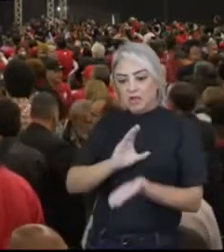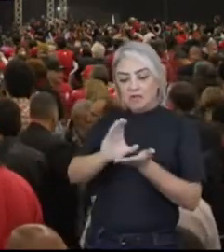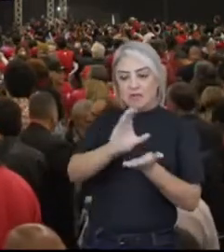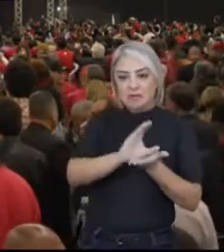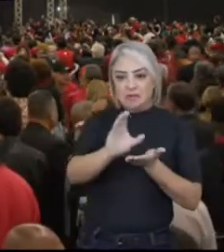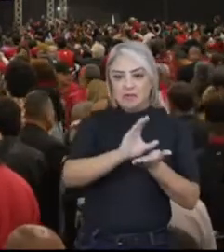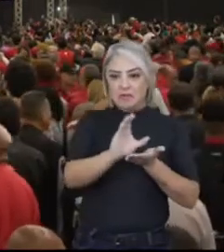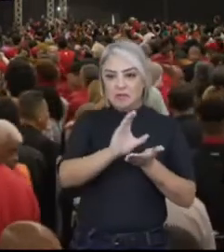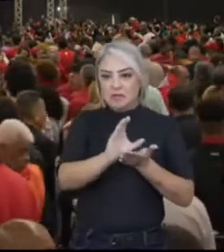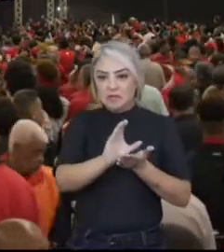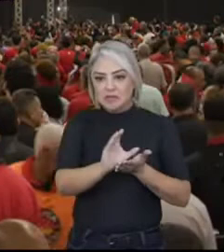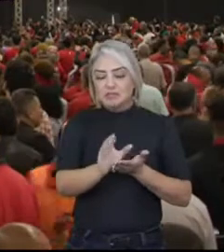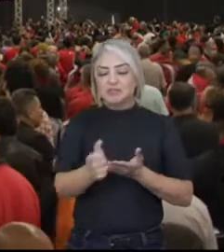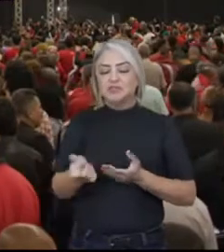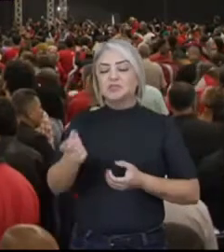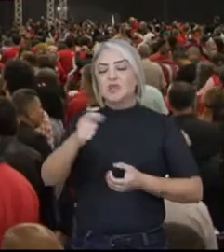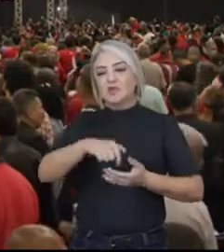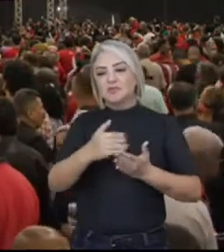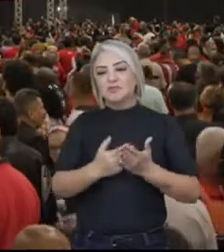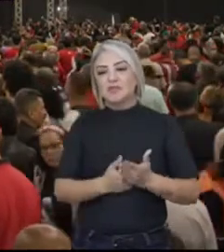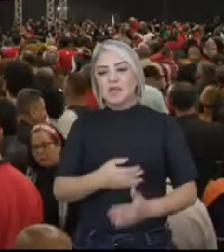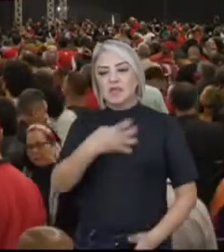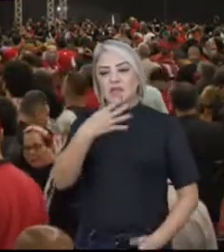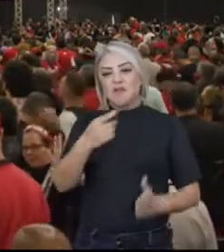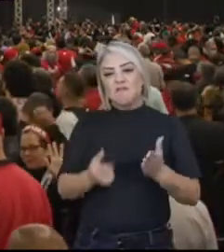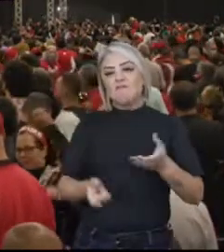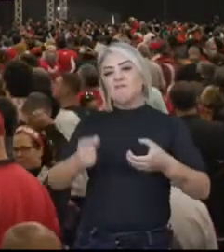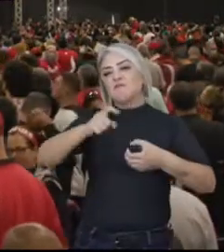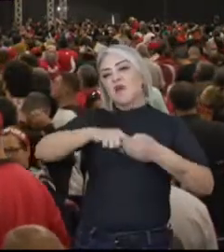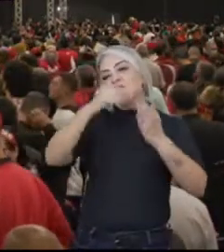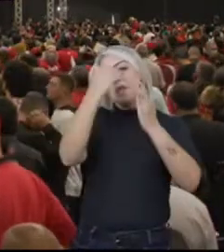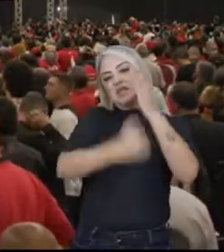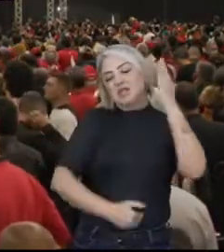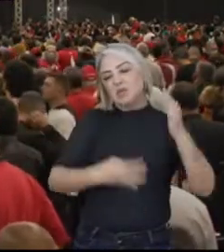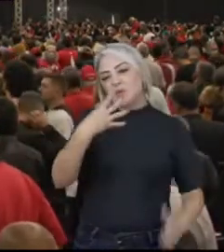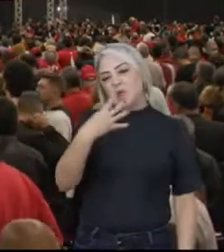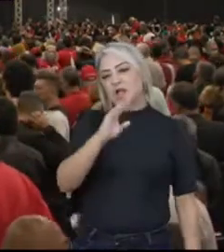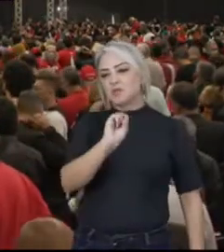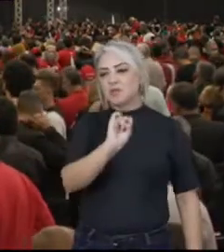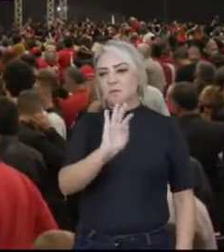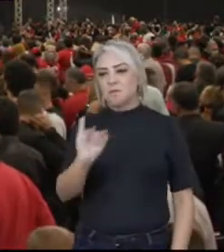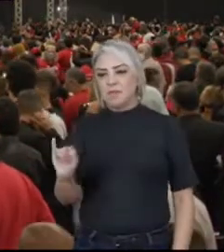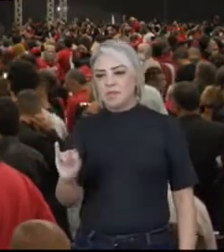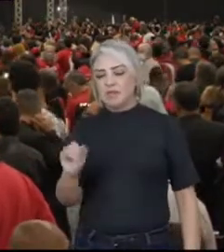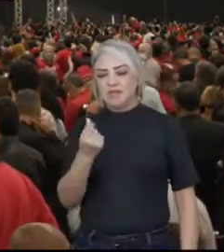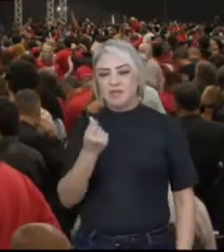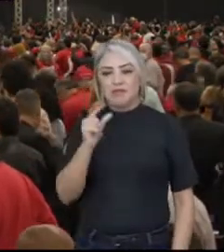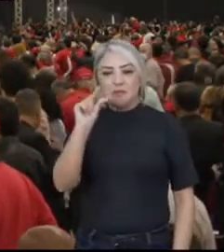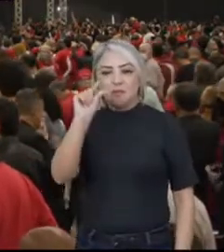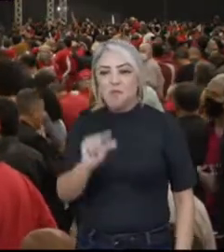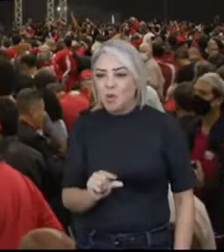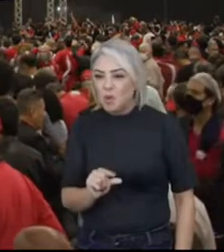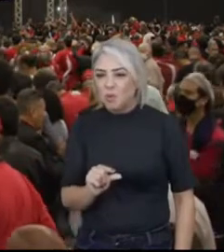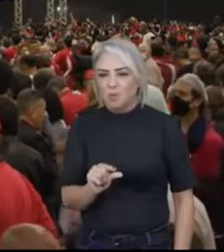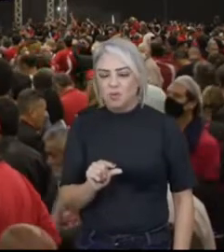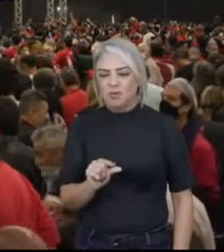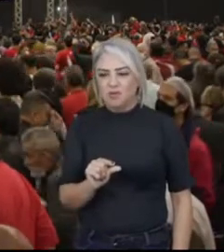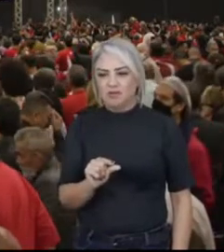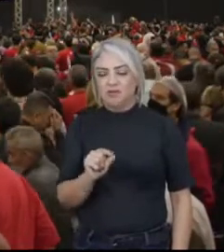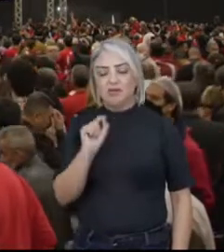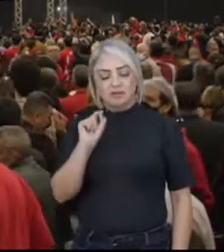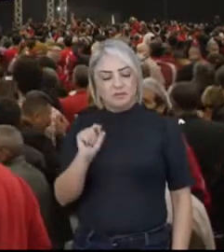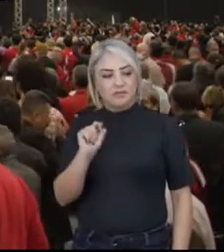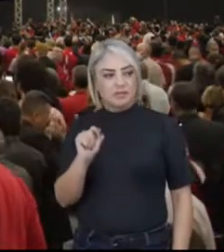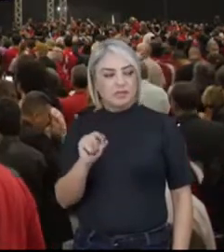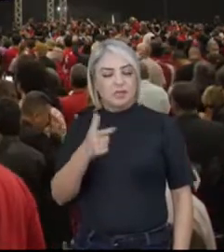vez para 4 bilhões e 400 milhões, valor menor do que aquele de 20 anos